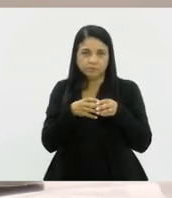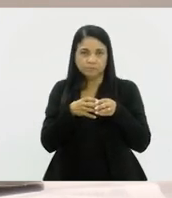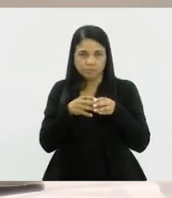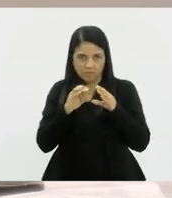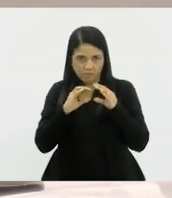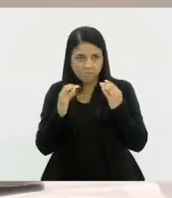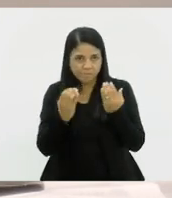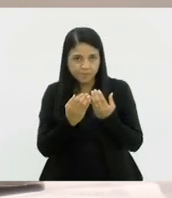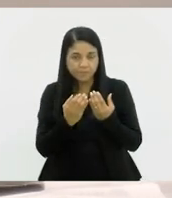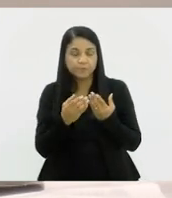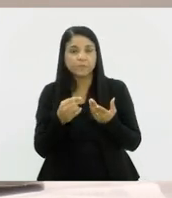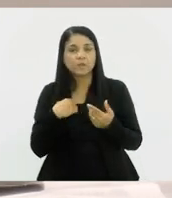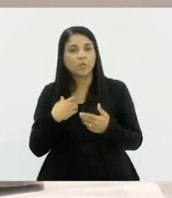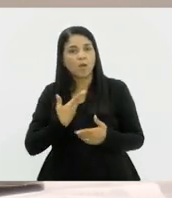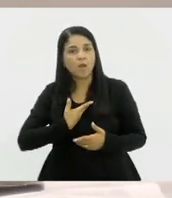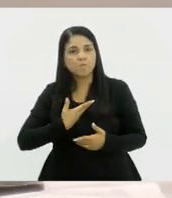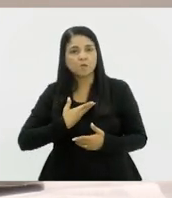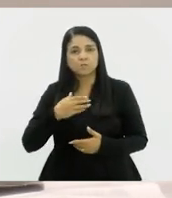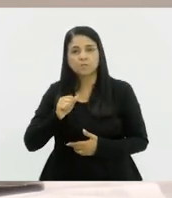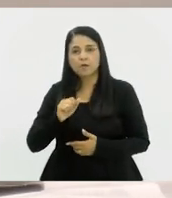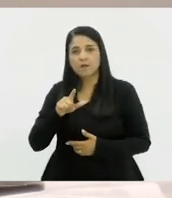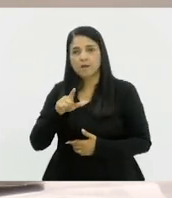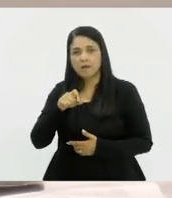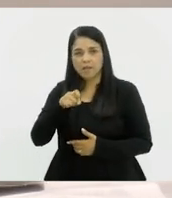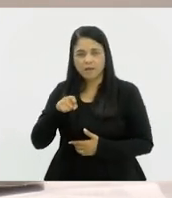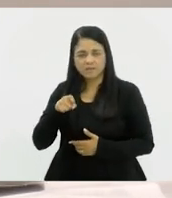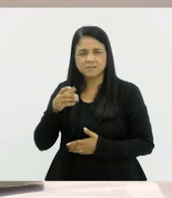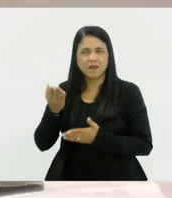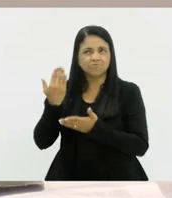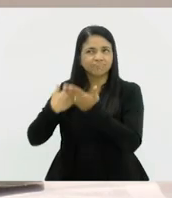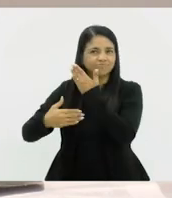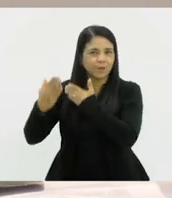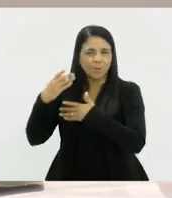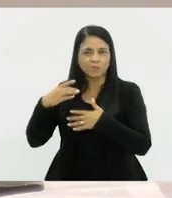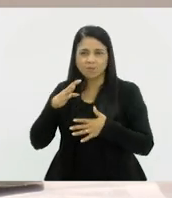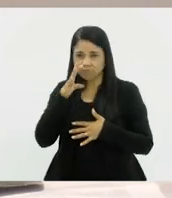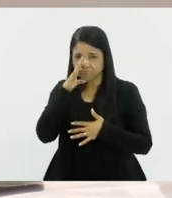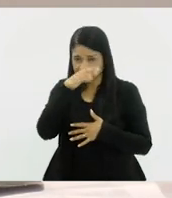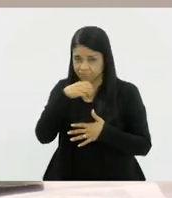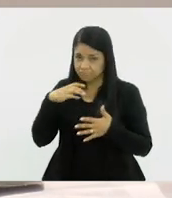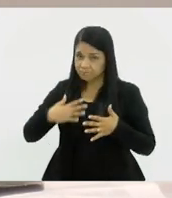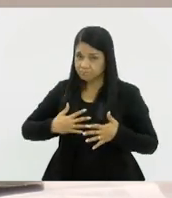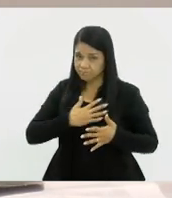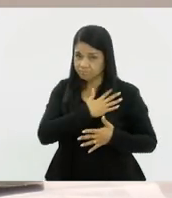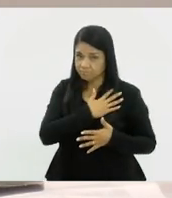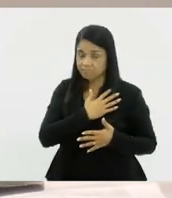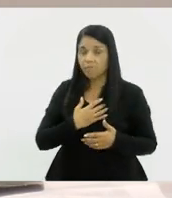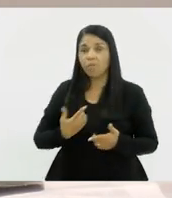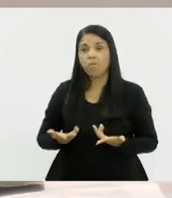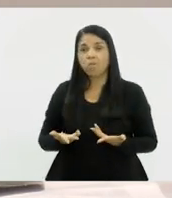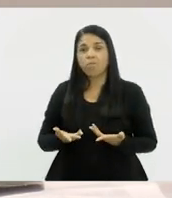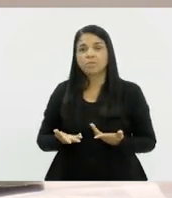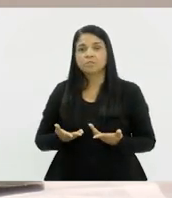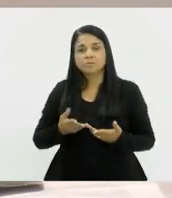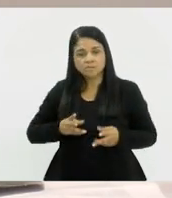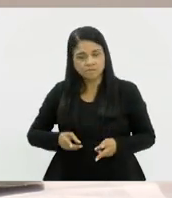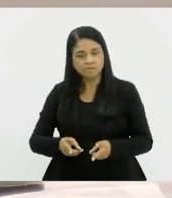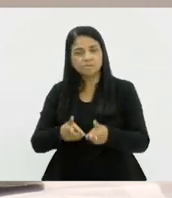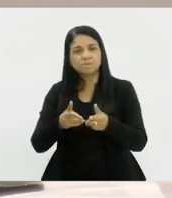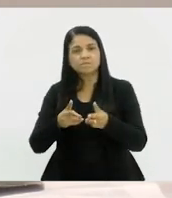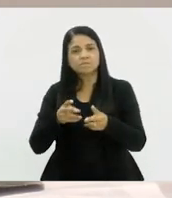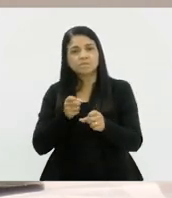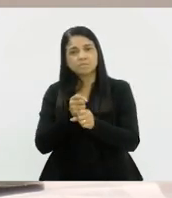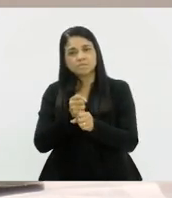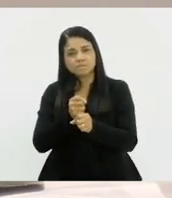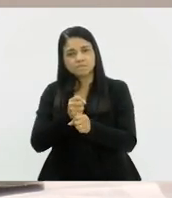eu sou amigo do Alex do tempo da da resistência a ditadura ele continua viveu muitos anos na